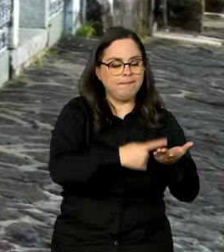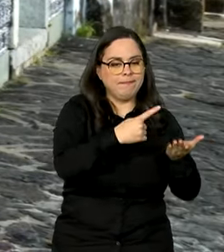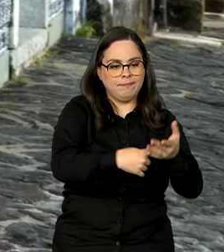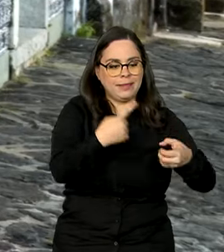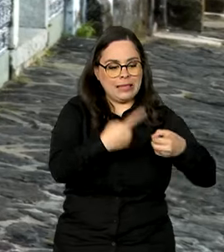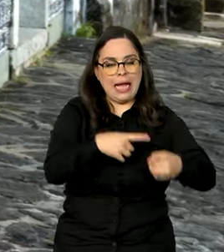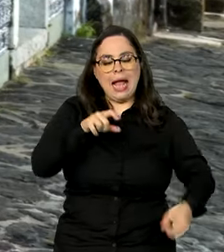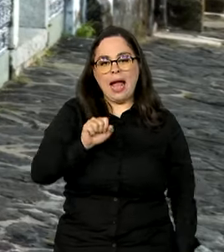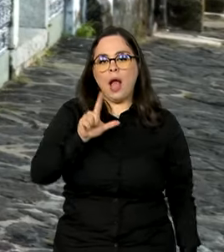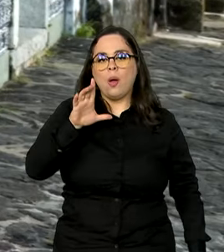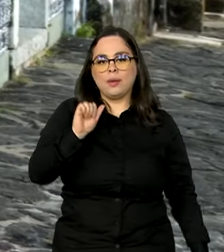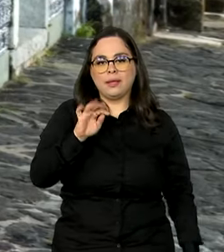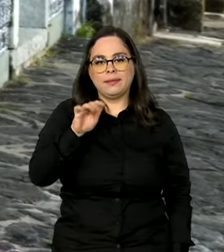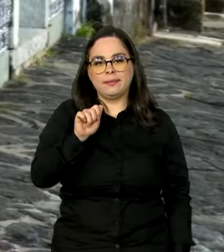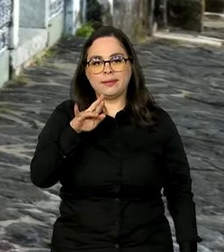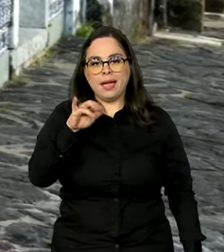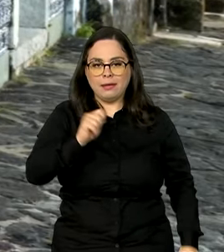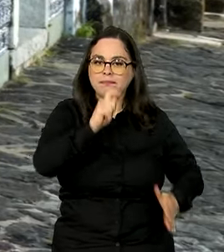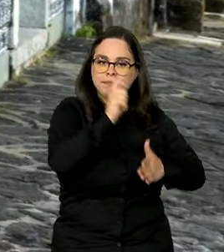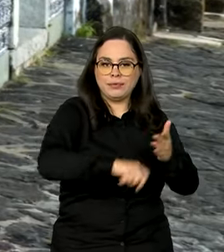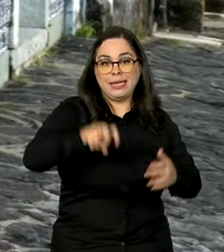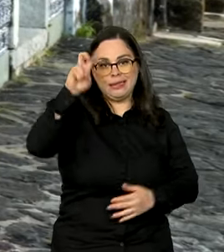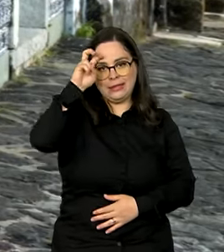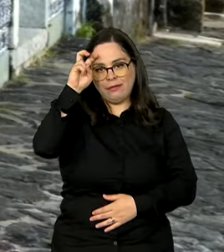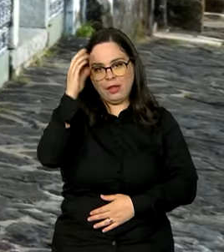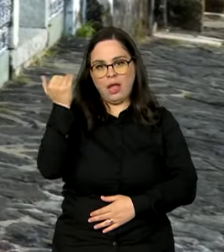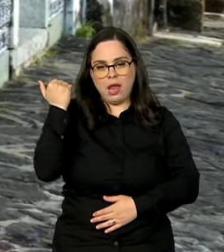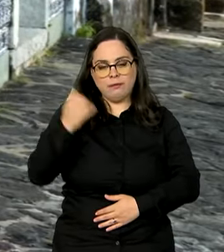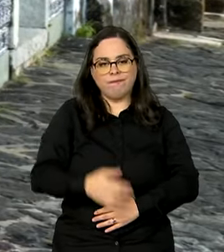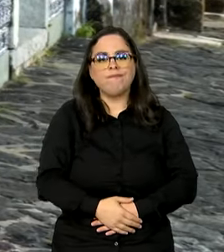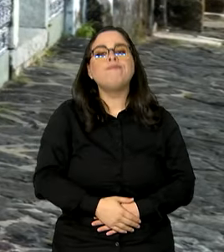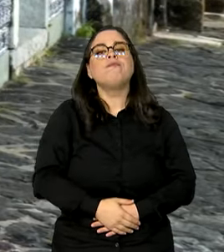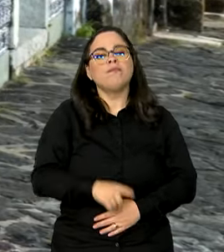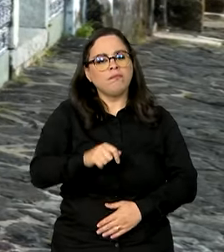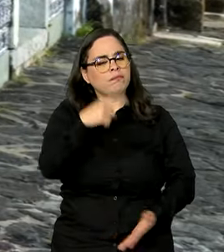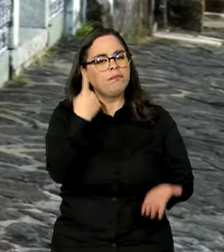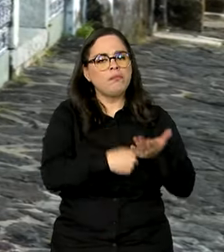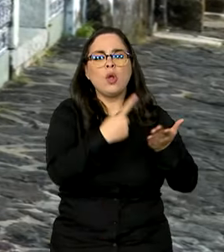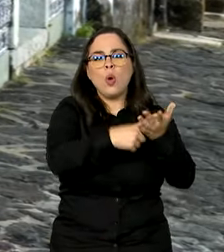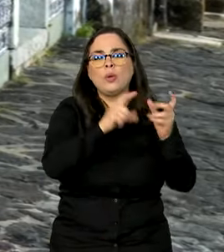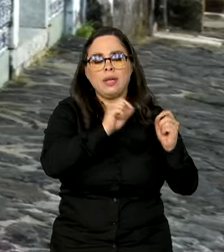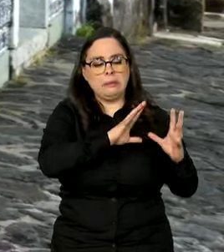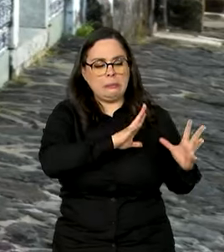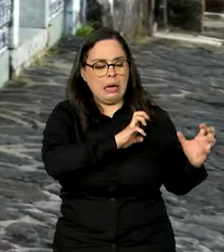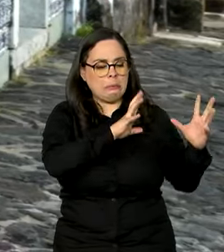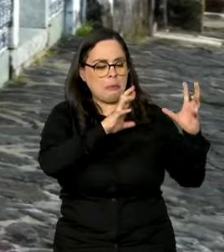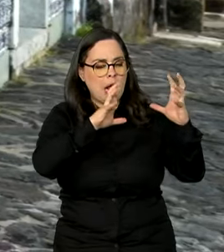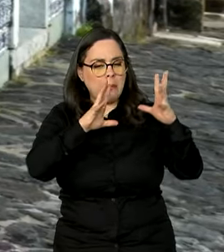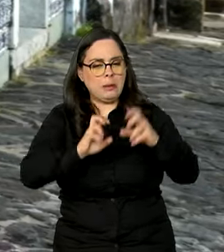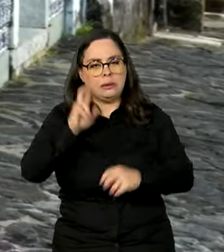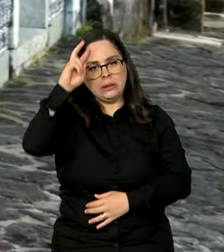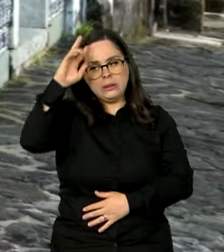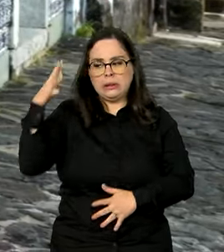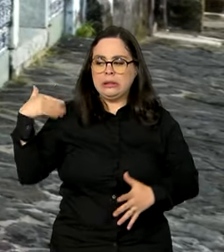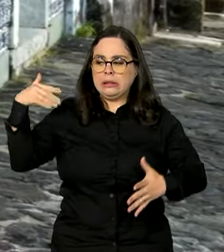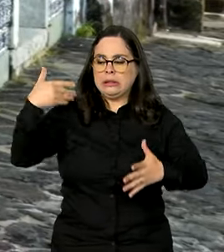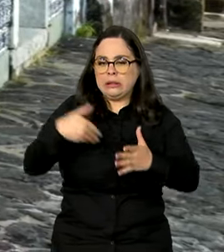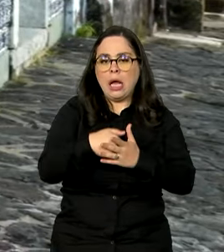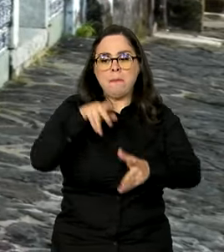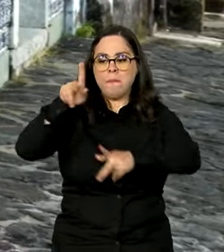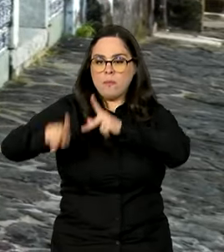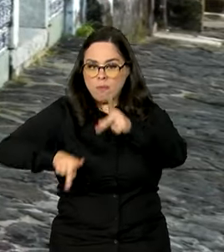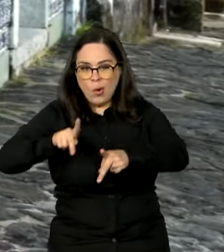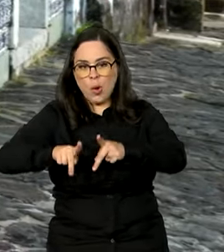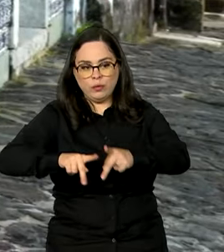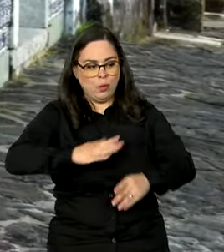Alcântara, assinado nesta quinta-feira. O acordo põe fim a um conflito histórico entre a população e os